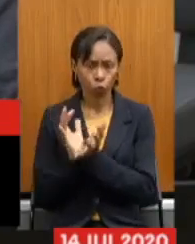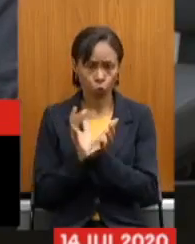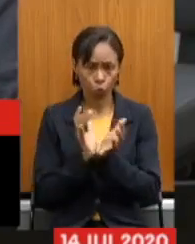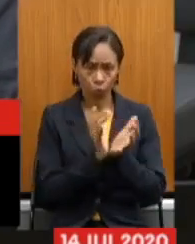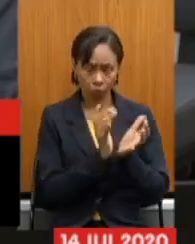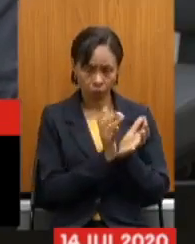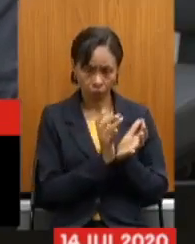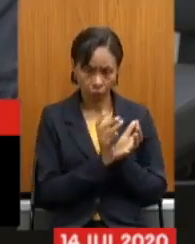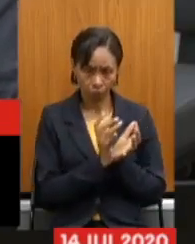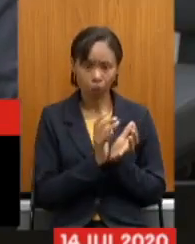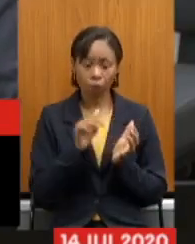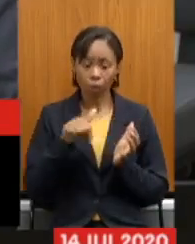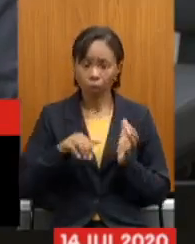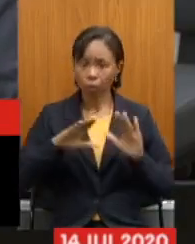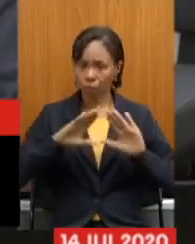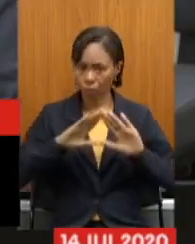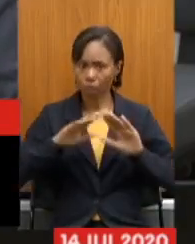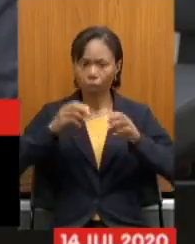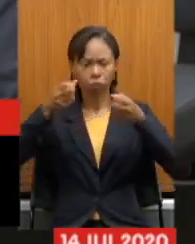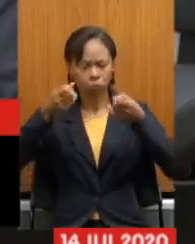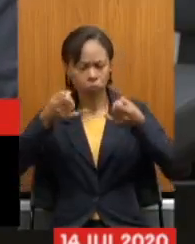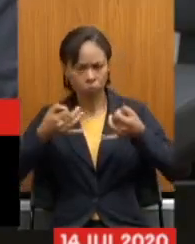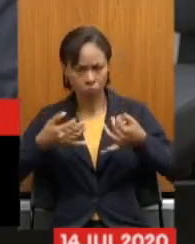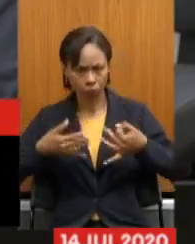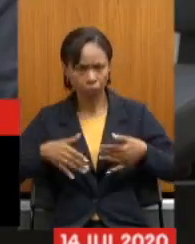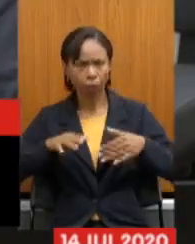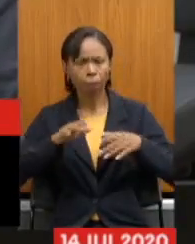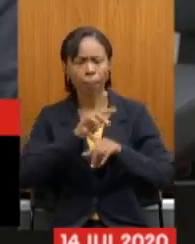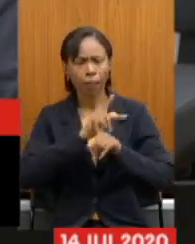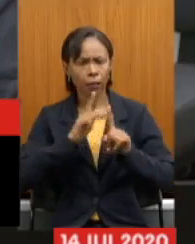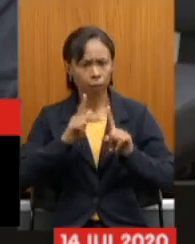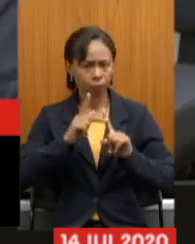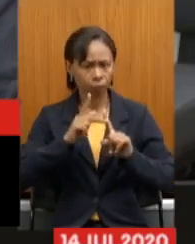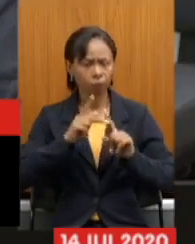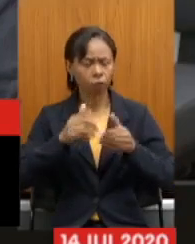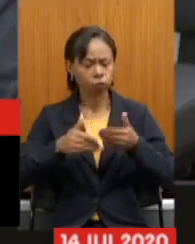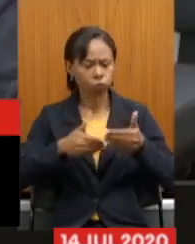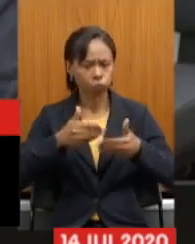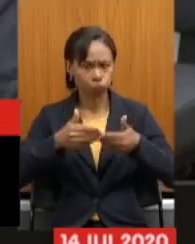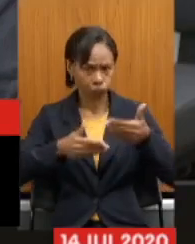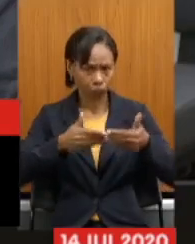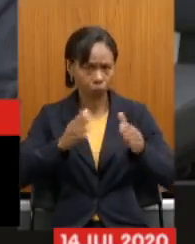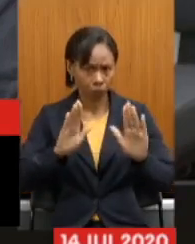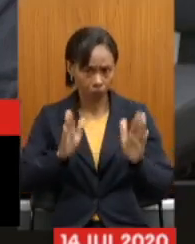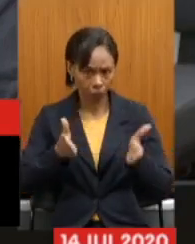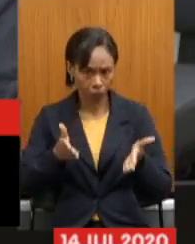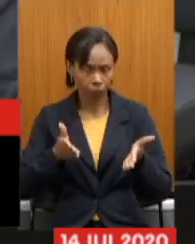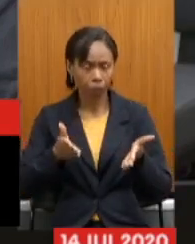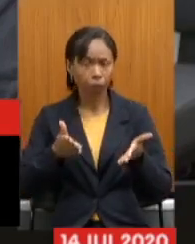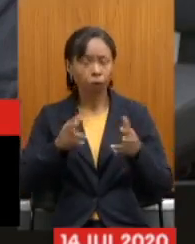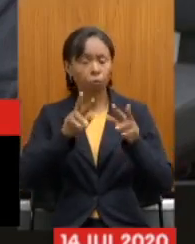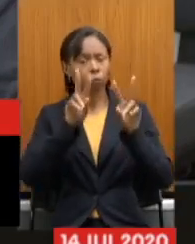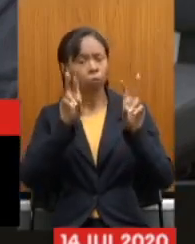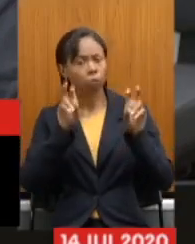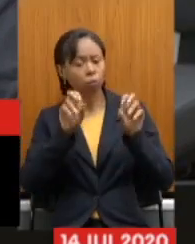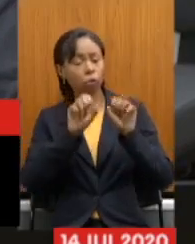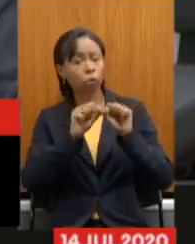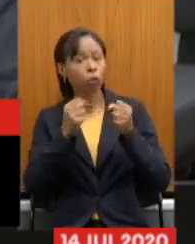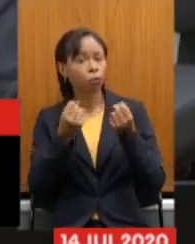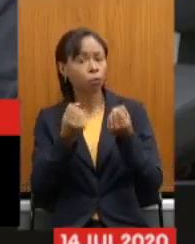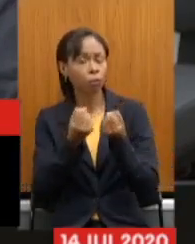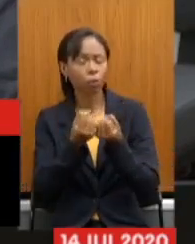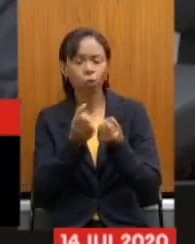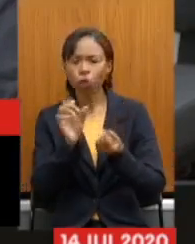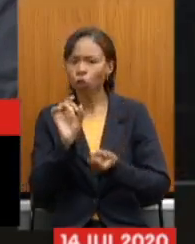Assembleia, em que a reforma da Previdência já tramitou, serão abordadas no seminário apenas